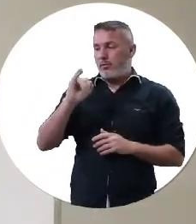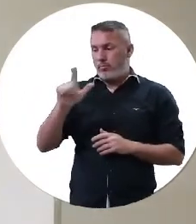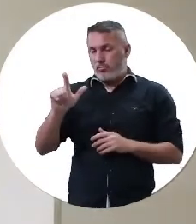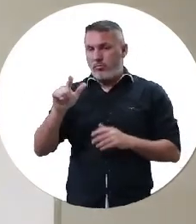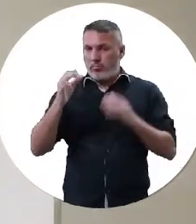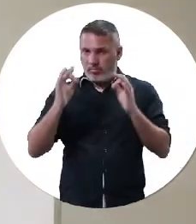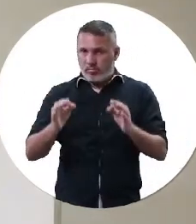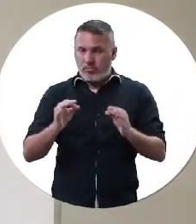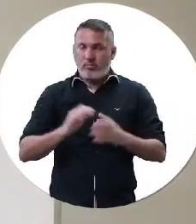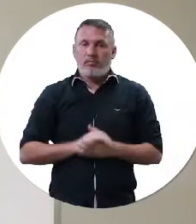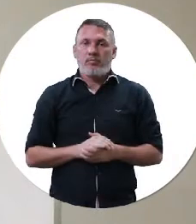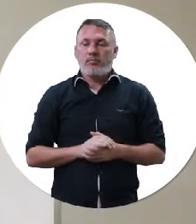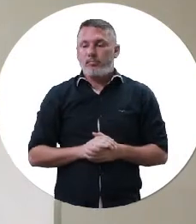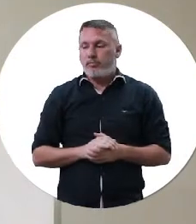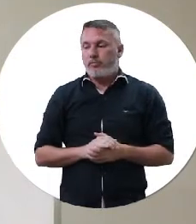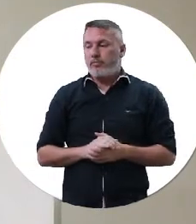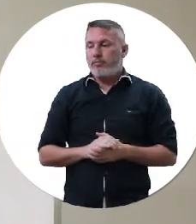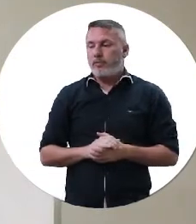N-metil.